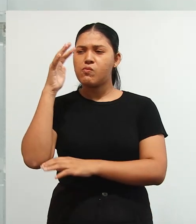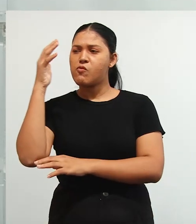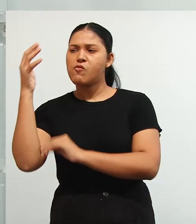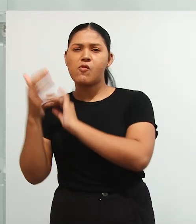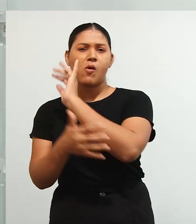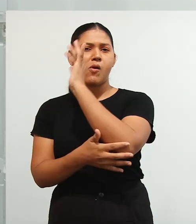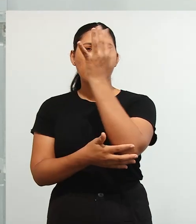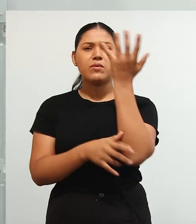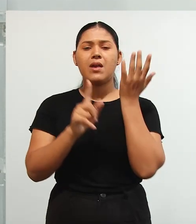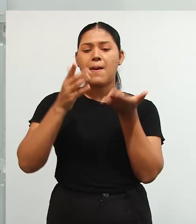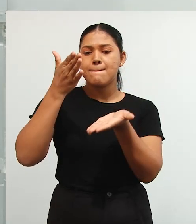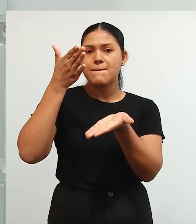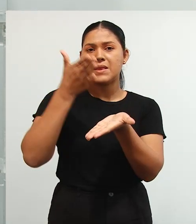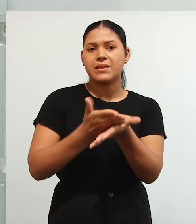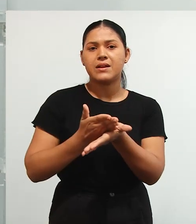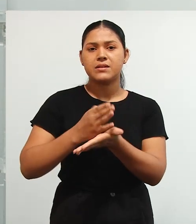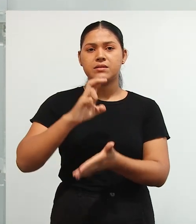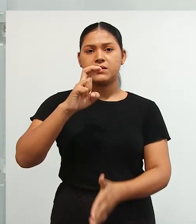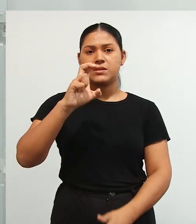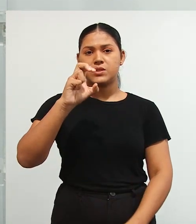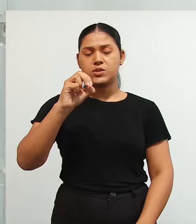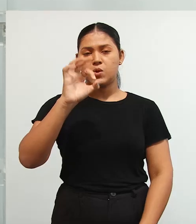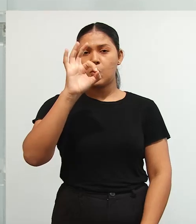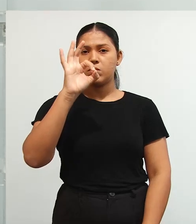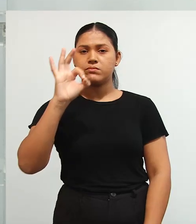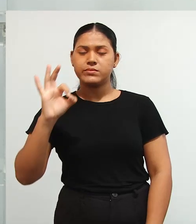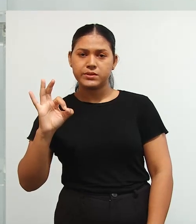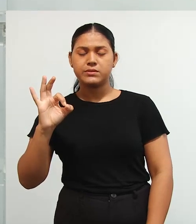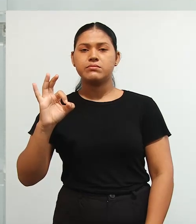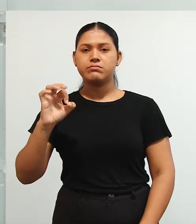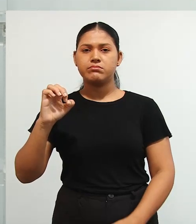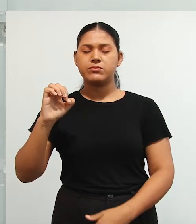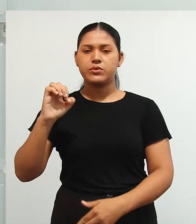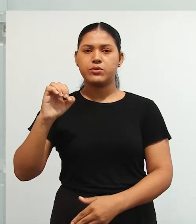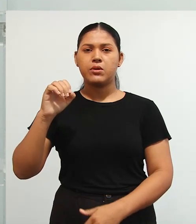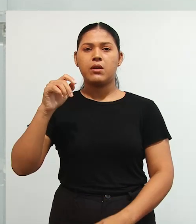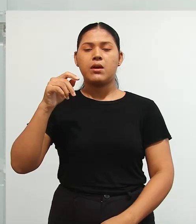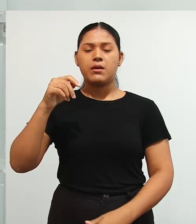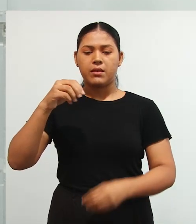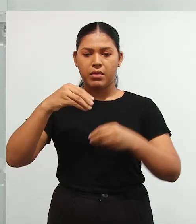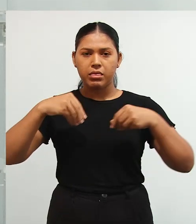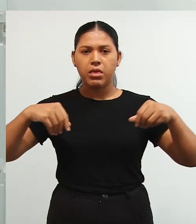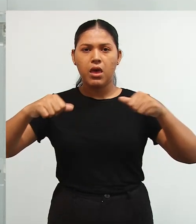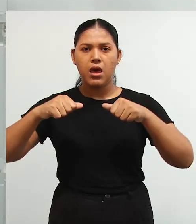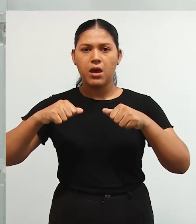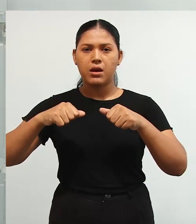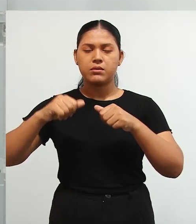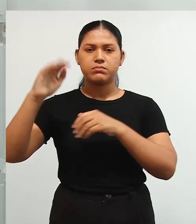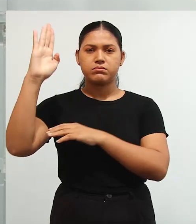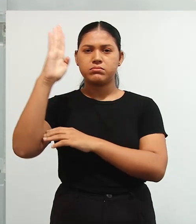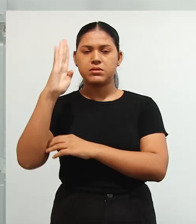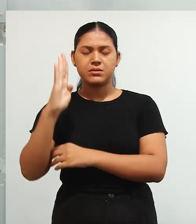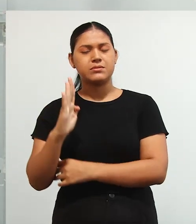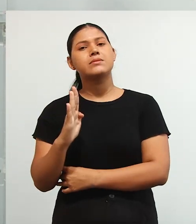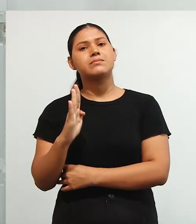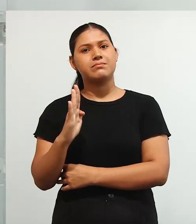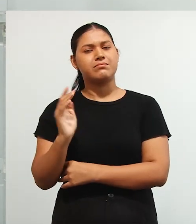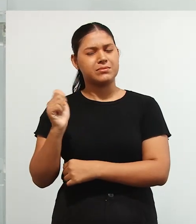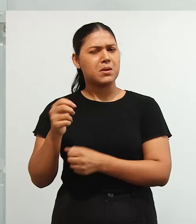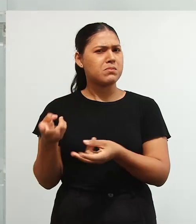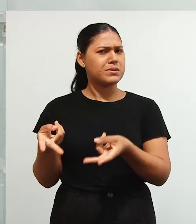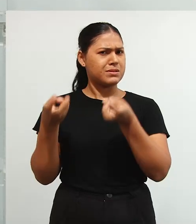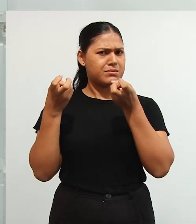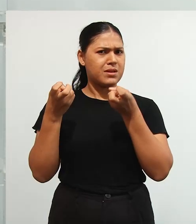território brasileiro. E o Brasil, se eu não estou enganado, é o 5º país em extensão territorial do mundo. Então, perceba o tamanho,